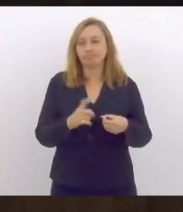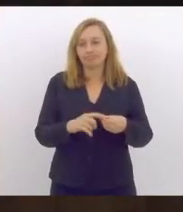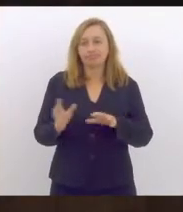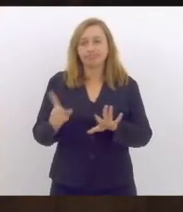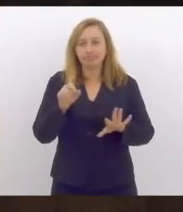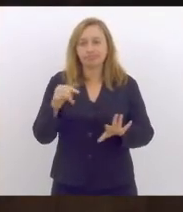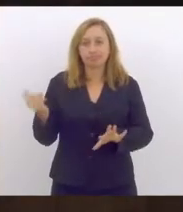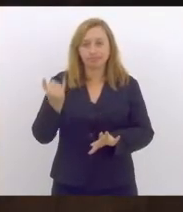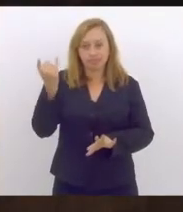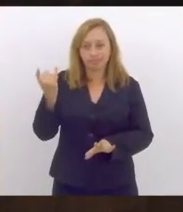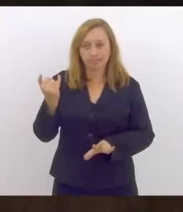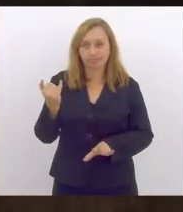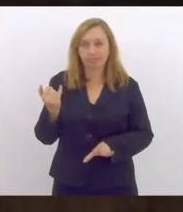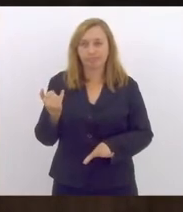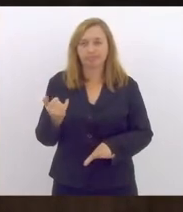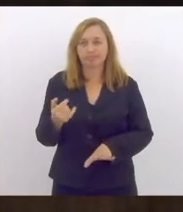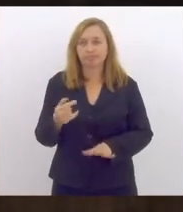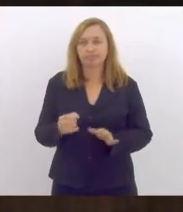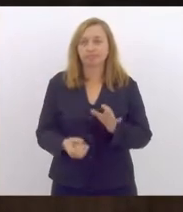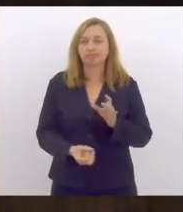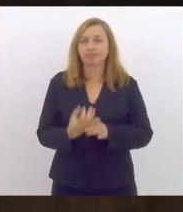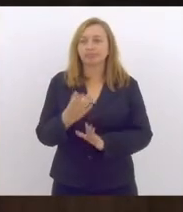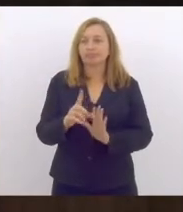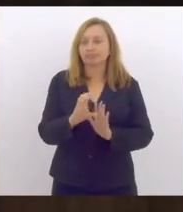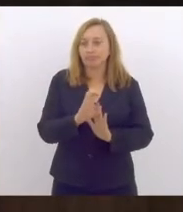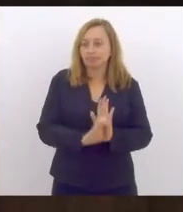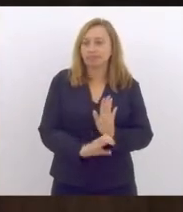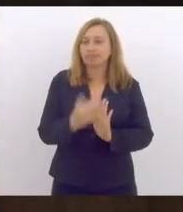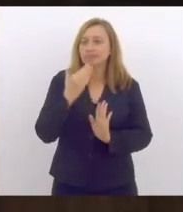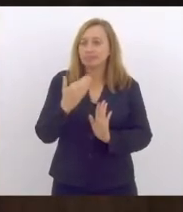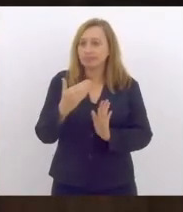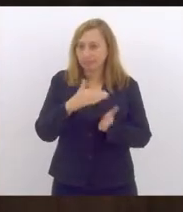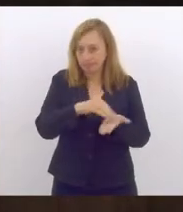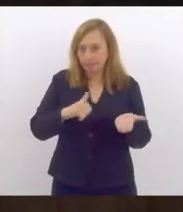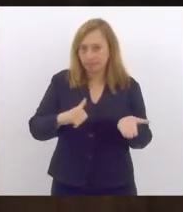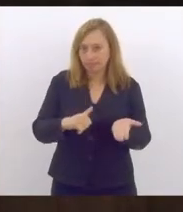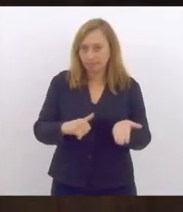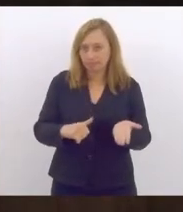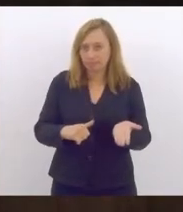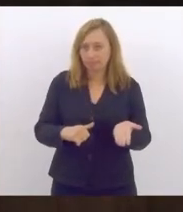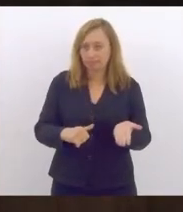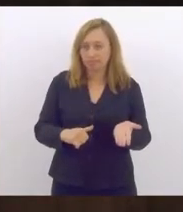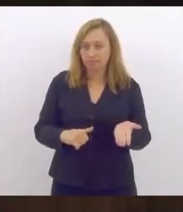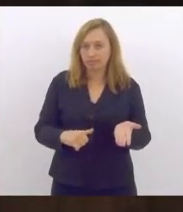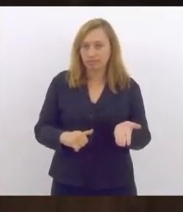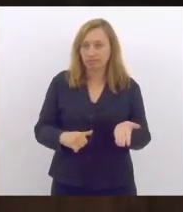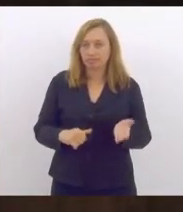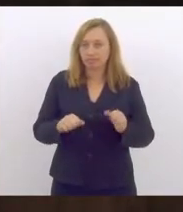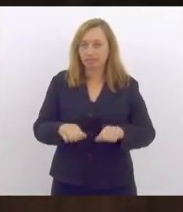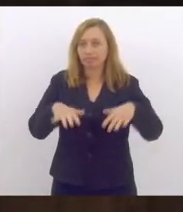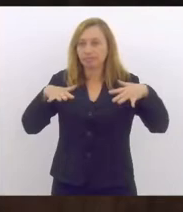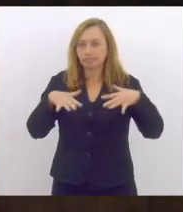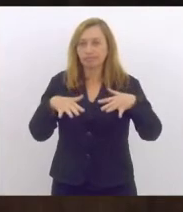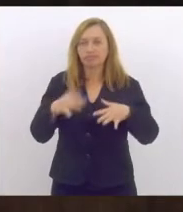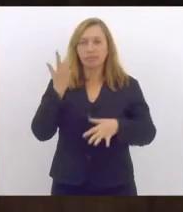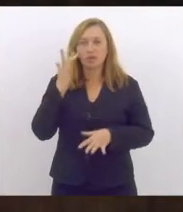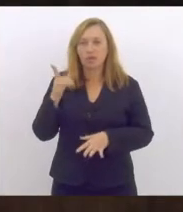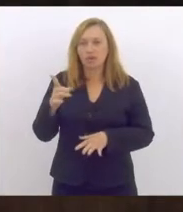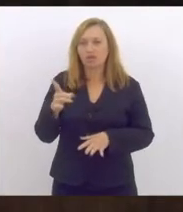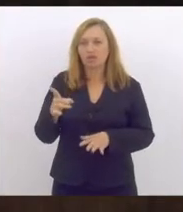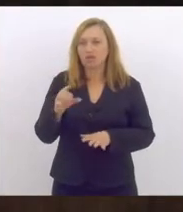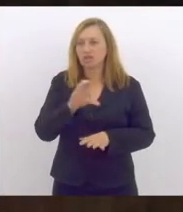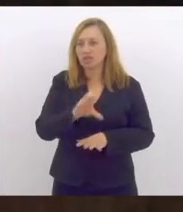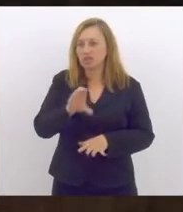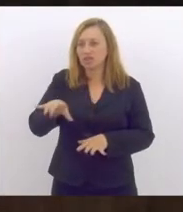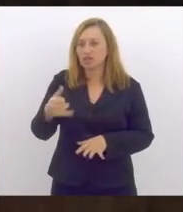acho que é importante. Eu mesmo fiz uma emenda que eu queria pedir para retirar. A minha emenda eu queria retirar de plenário, porque acho que essa emenda que a CCJ